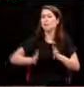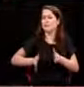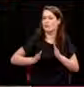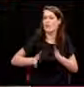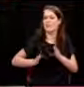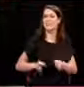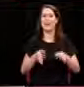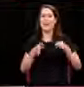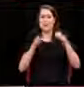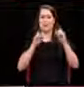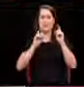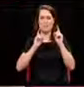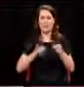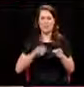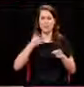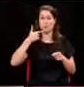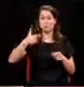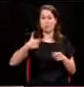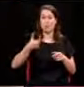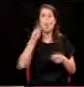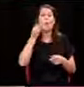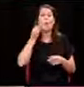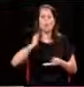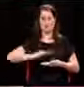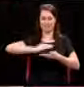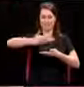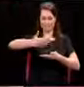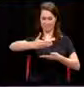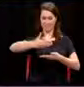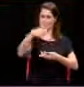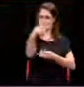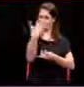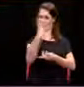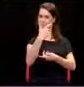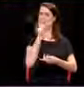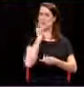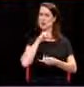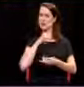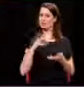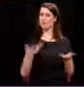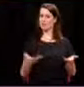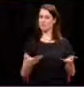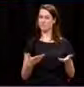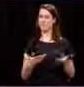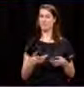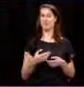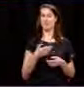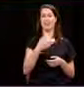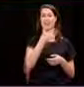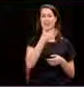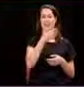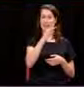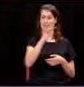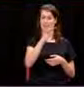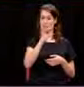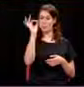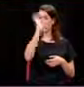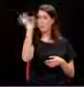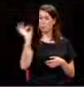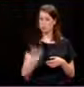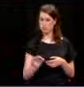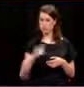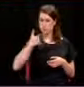videochamada através do portal. E neste momento já temos cerca de 14% das chamadas que nos chegam, já nos chegam